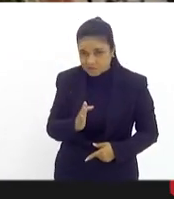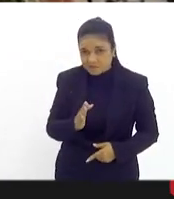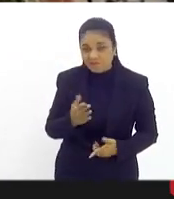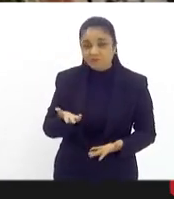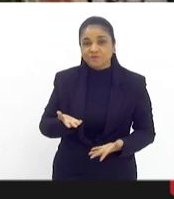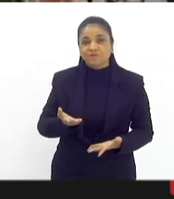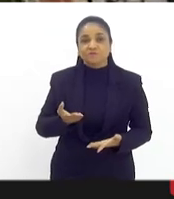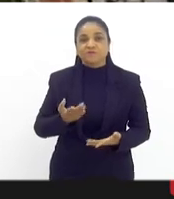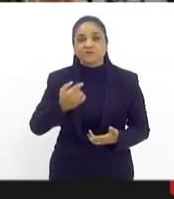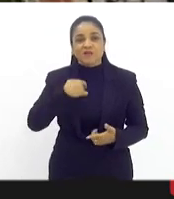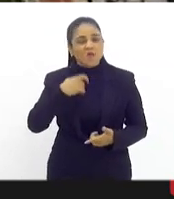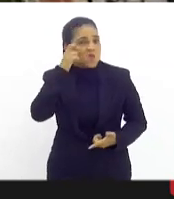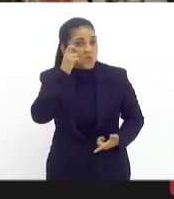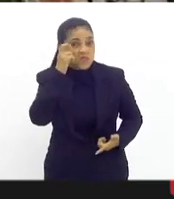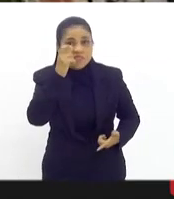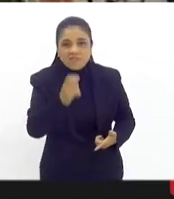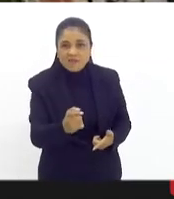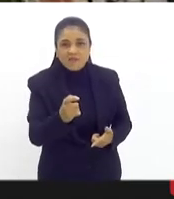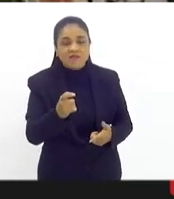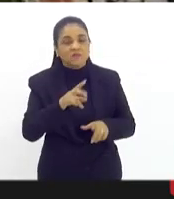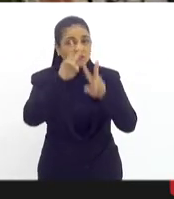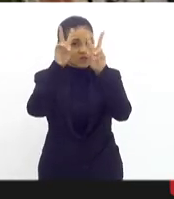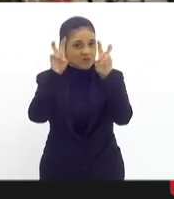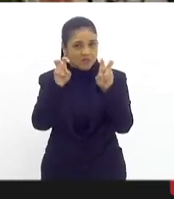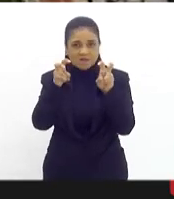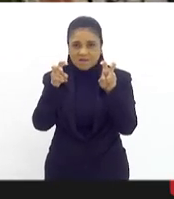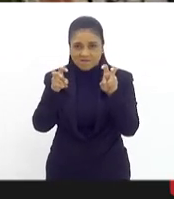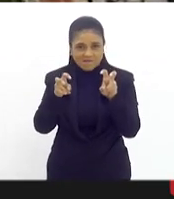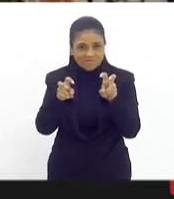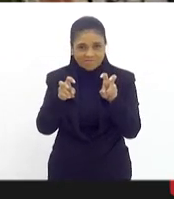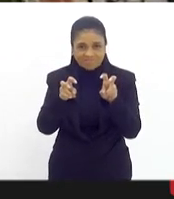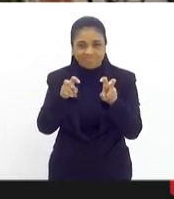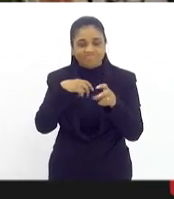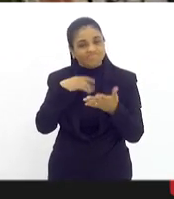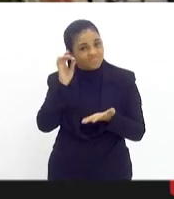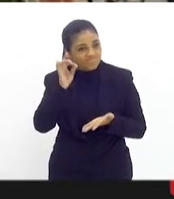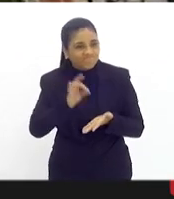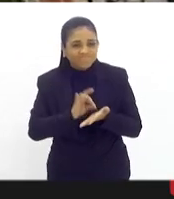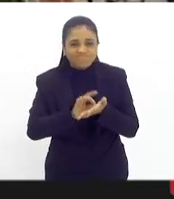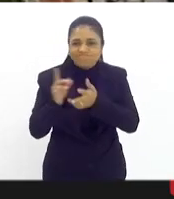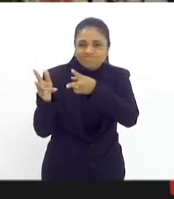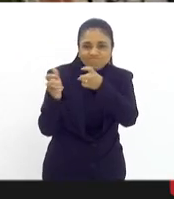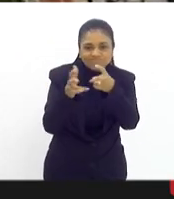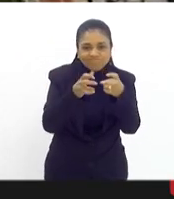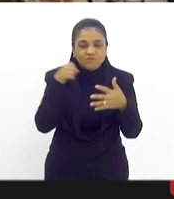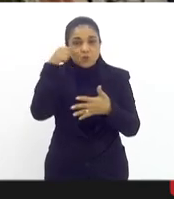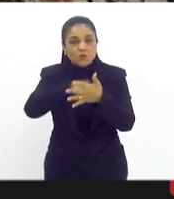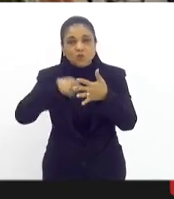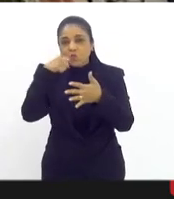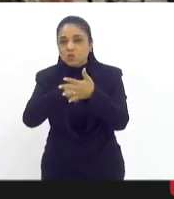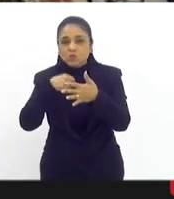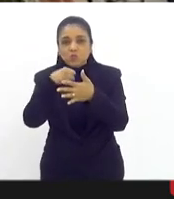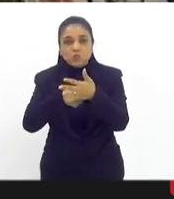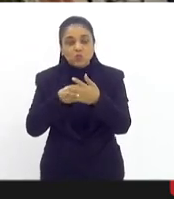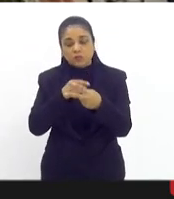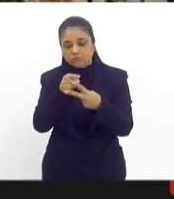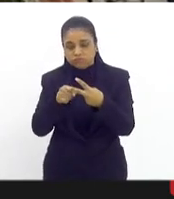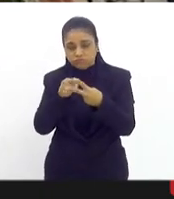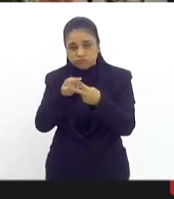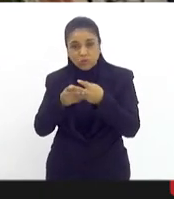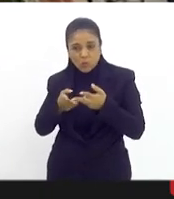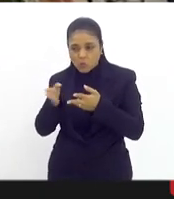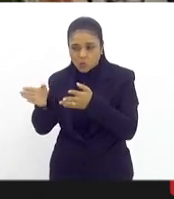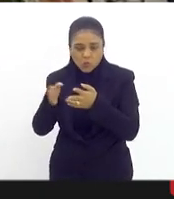É, eu me interesso muito pelo tema e eu vejo, na verdade, uma luta em duas direções.